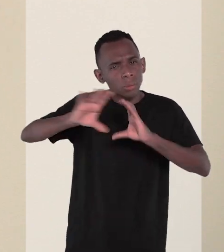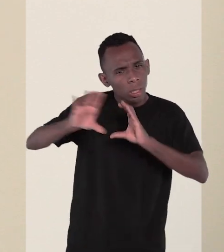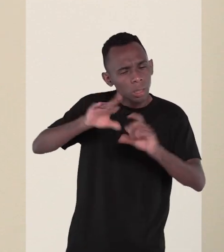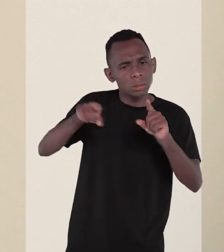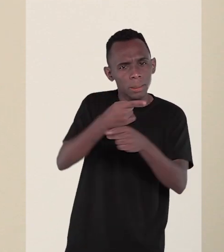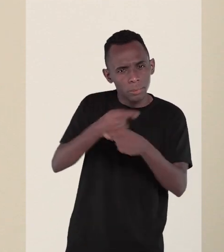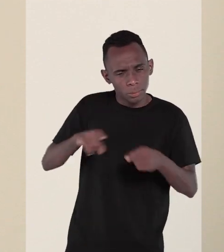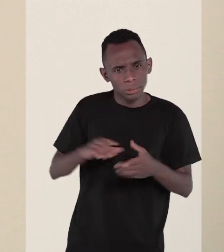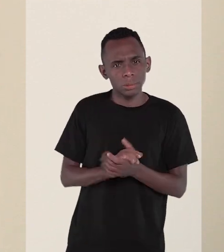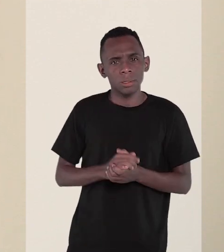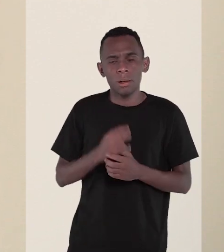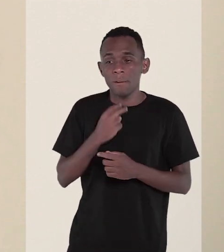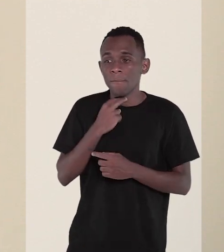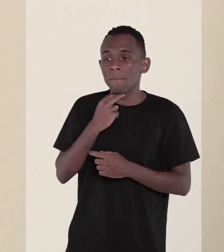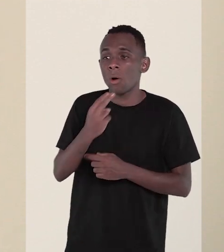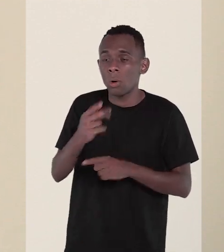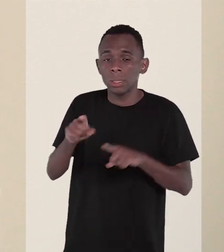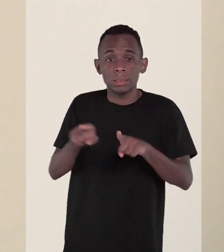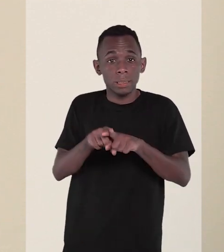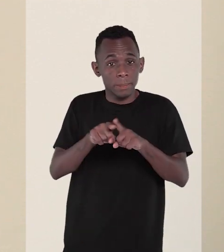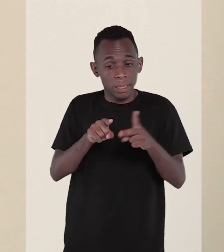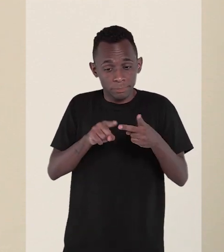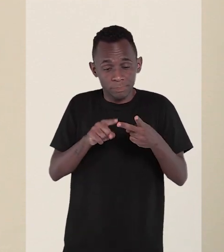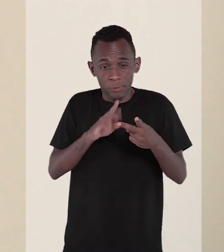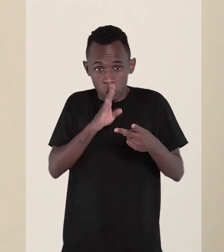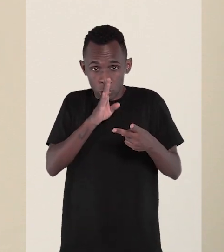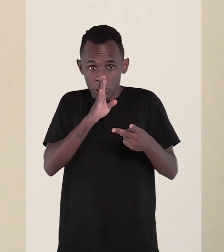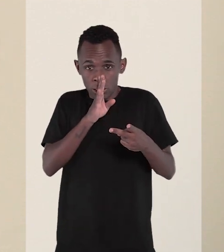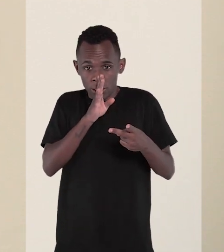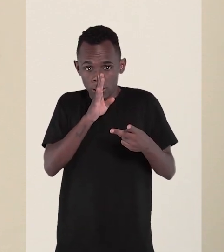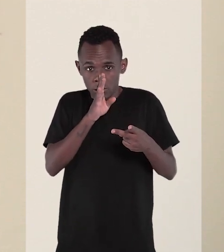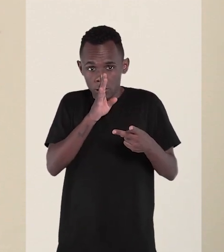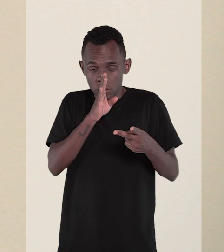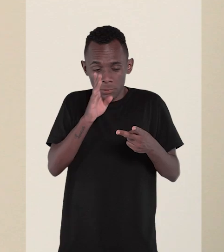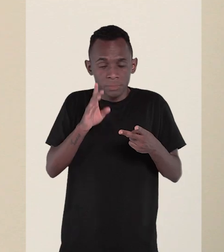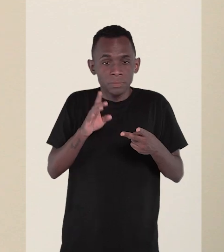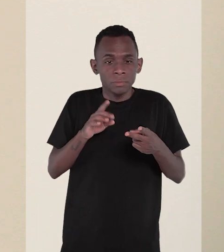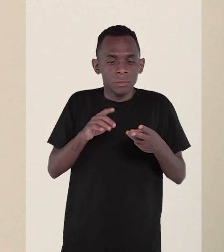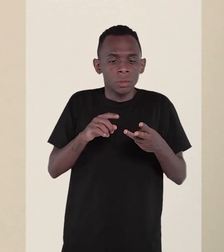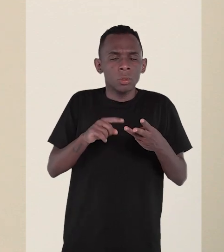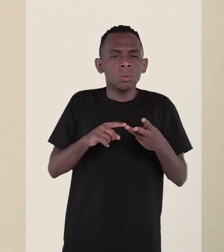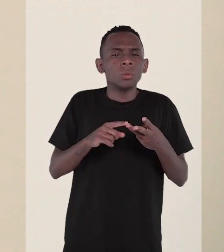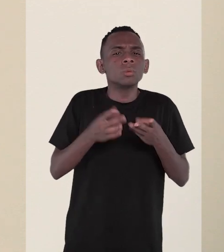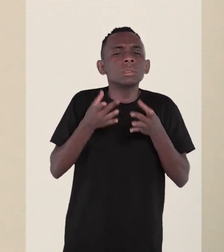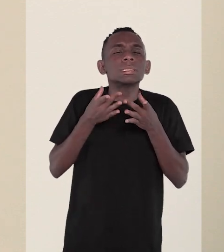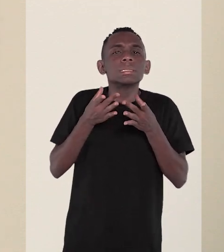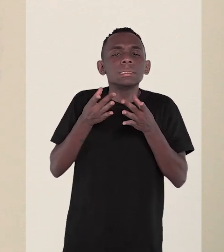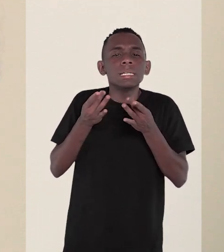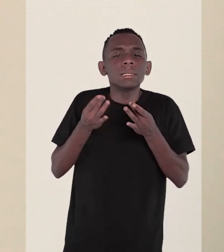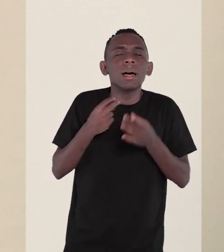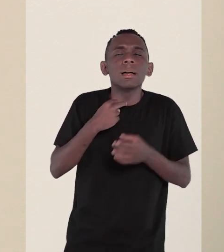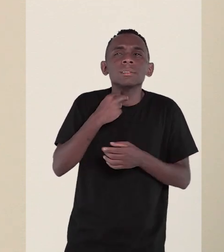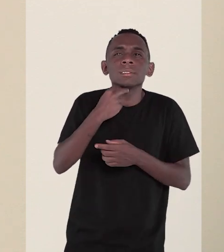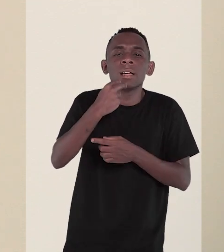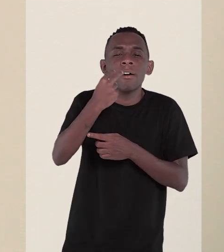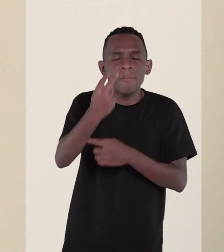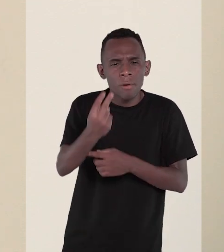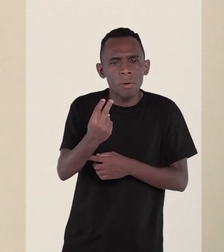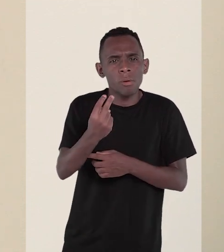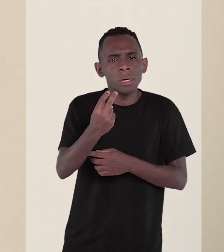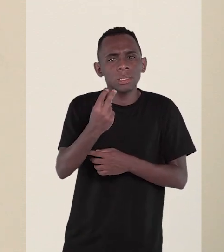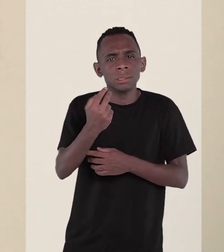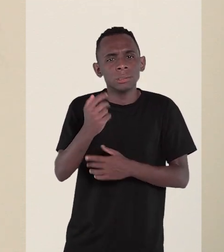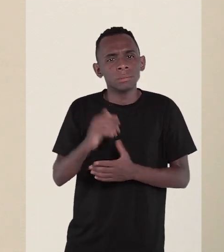musical, como a voz, como o silêncio, como os timbres das vozes, as vozes que me